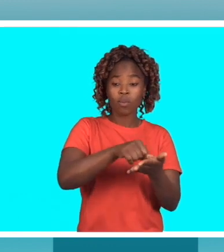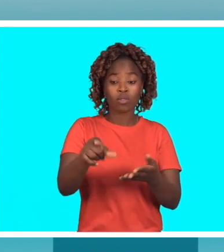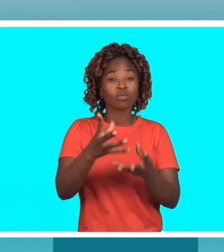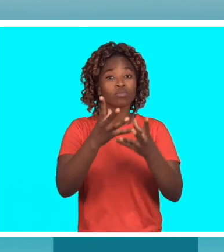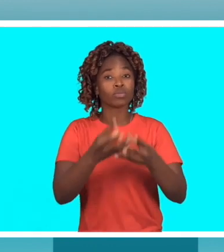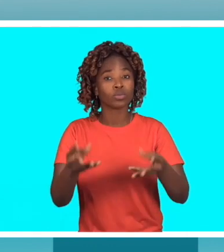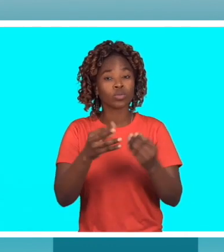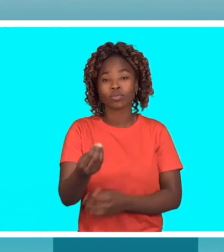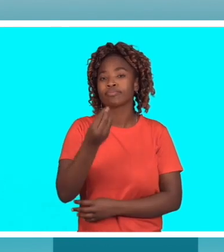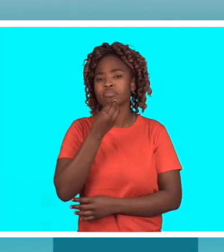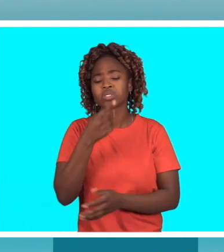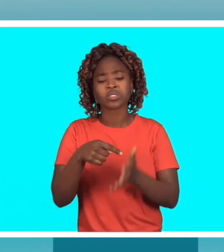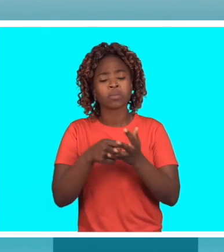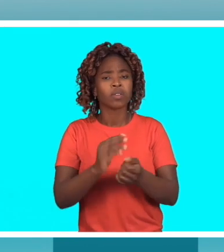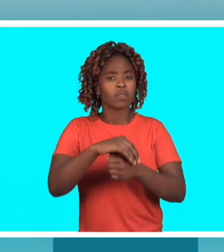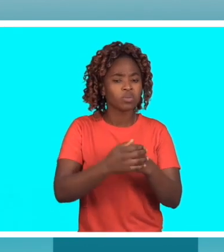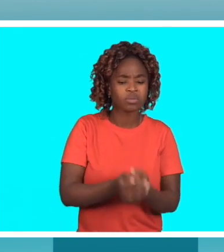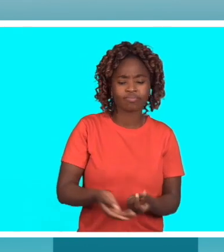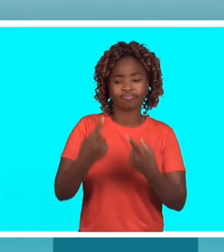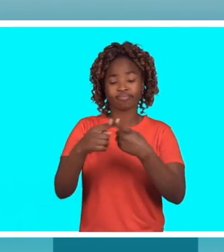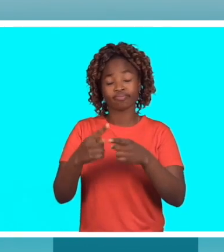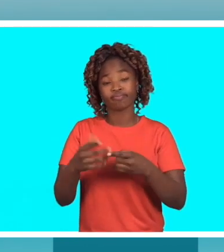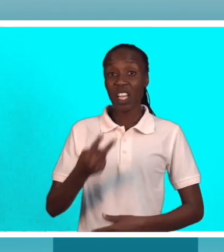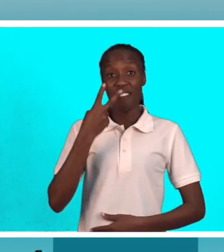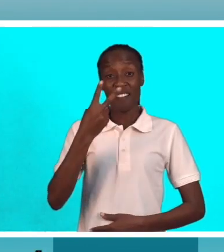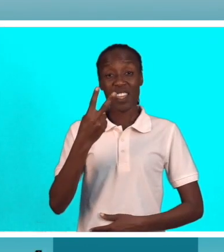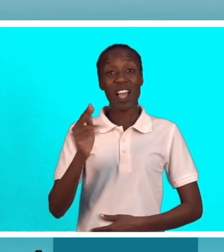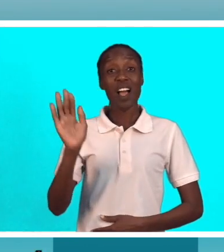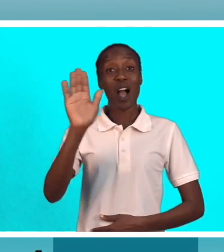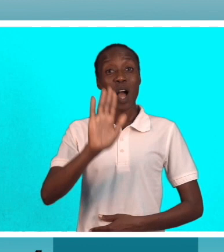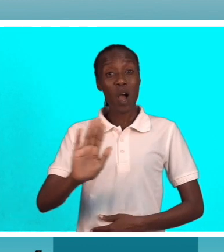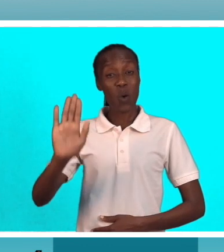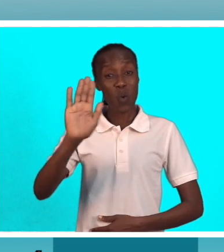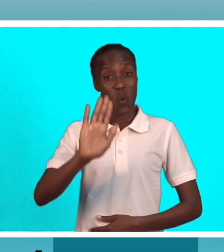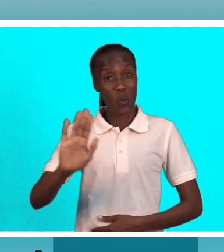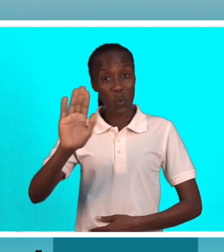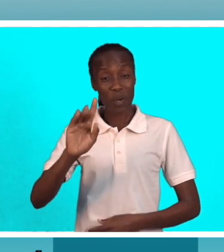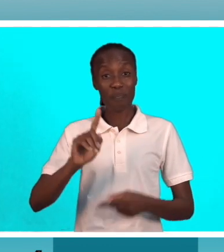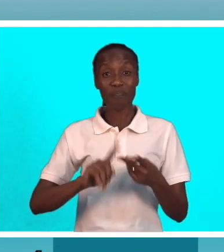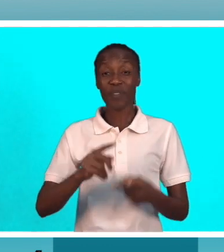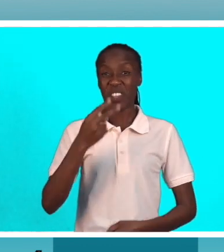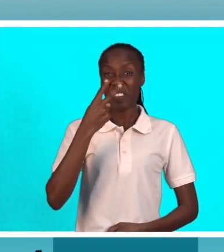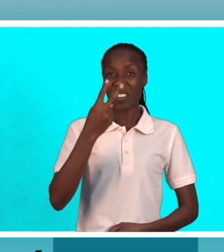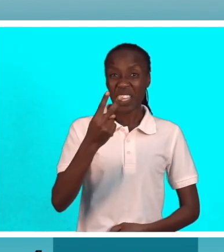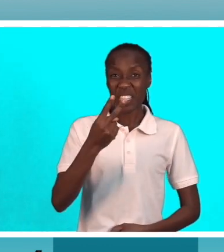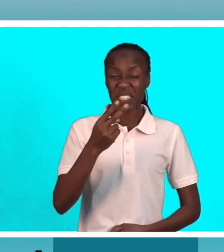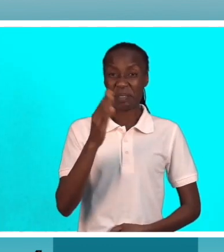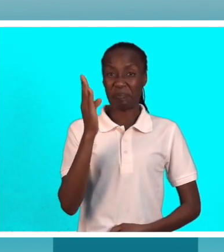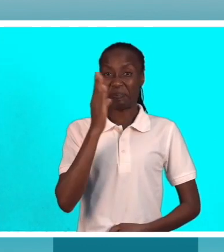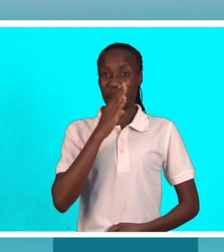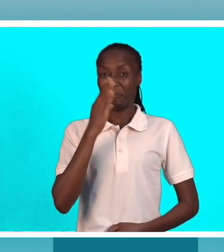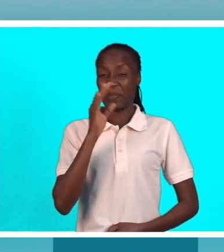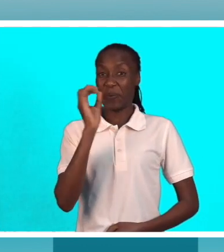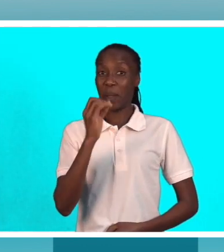alimentares, sobretudo os do consumo imediato. Observar a cor, ver se não tem o cheiro,